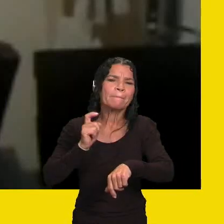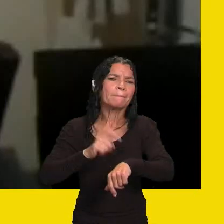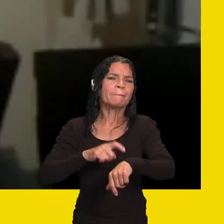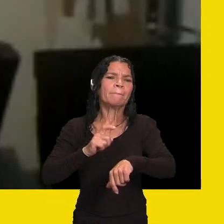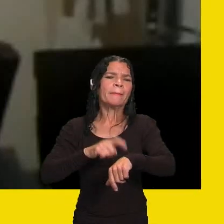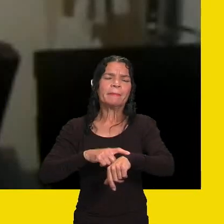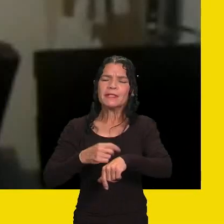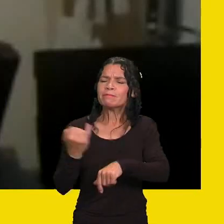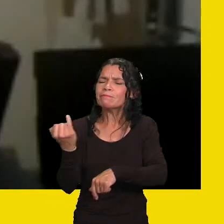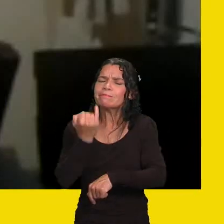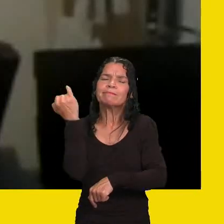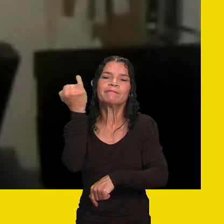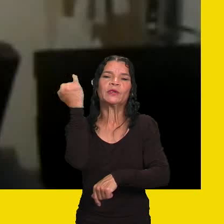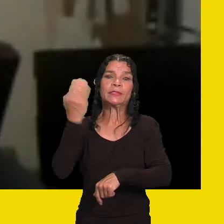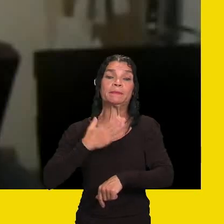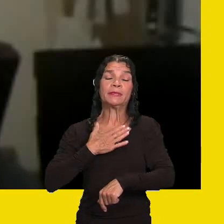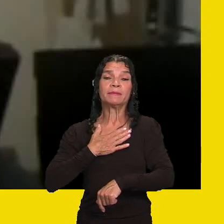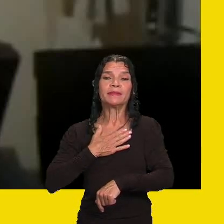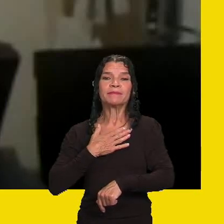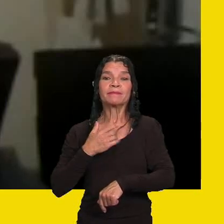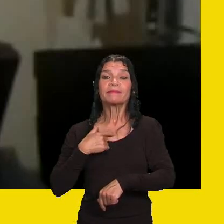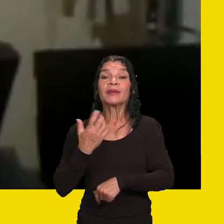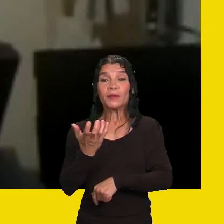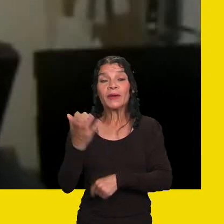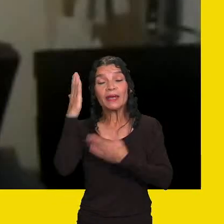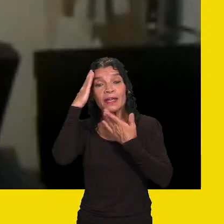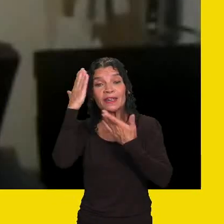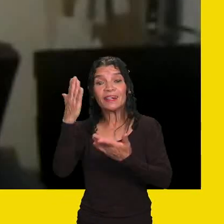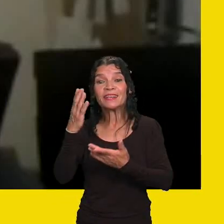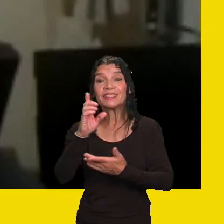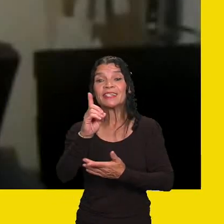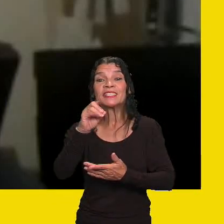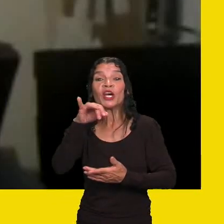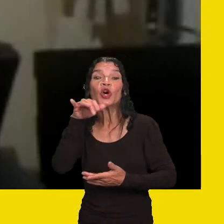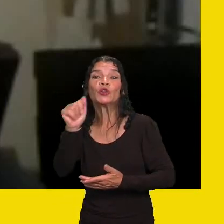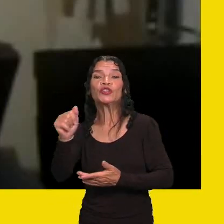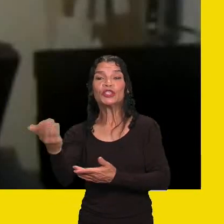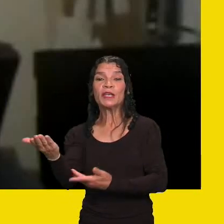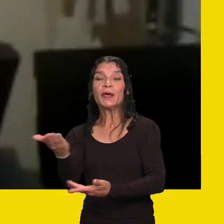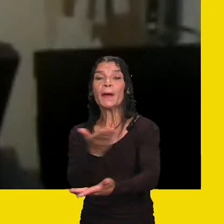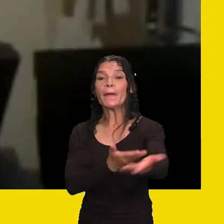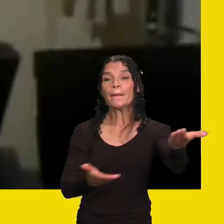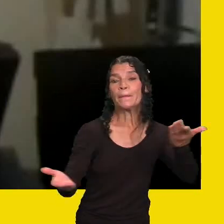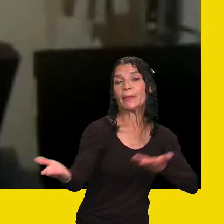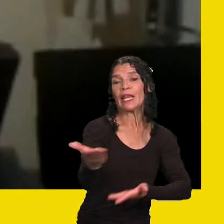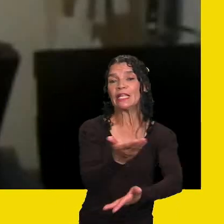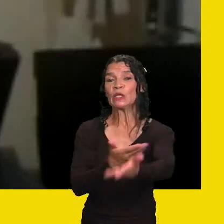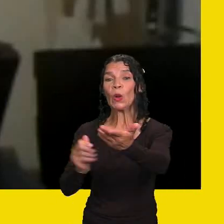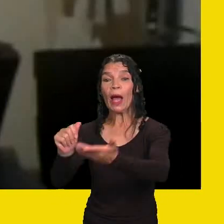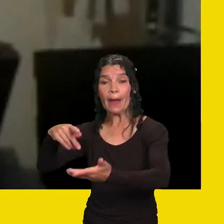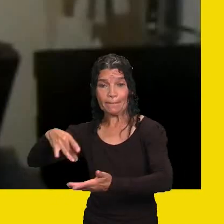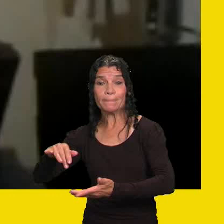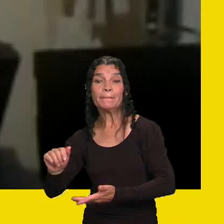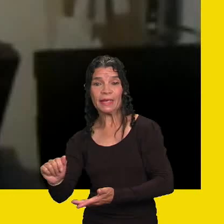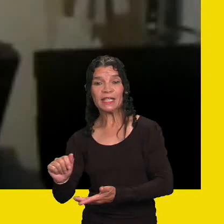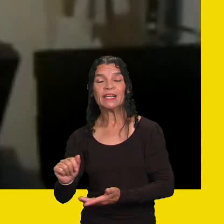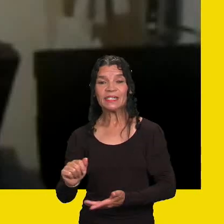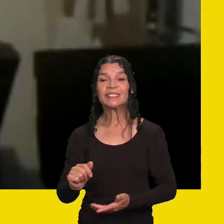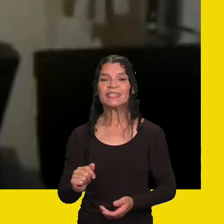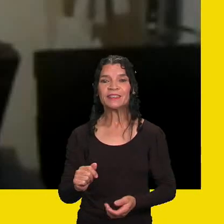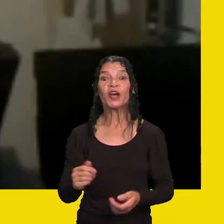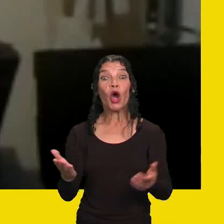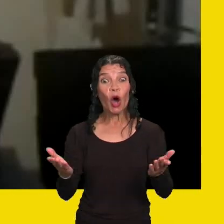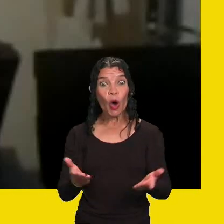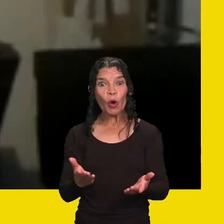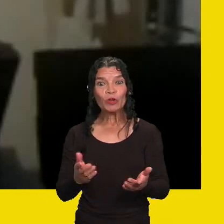muito rico. Gostaria de agradecer o Diego pela troca, a Amanda. Esse realmente